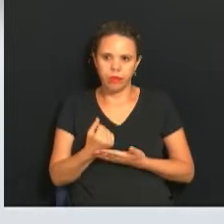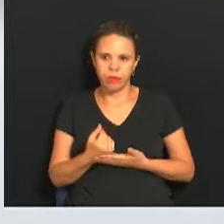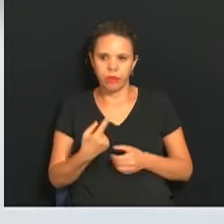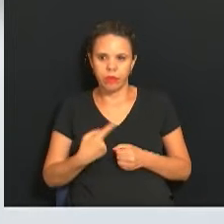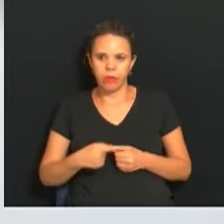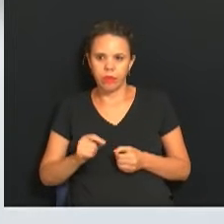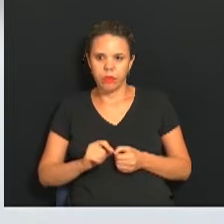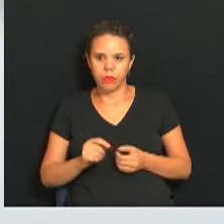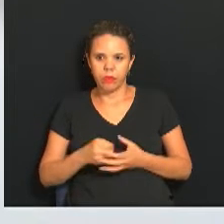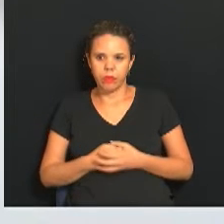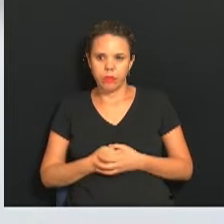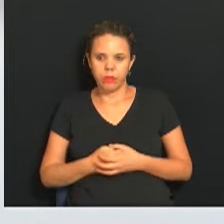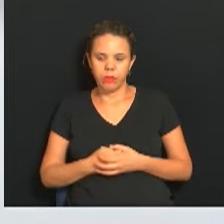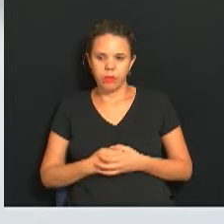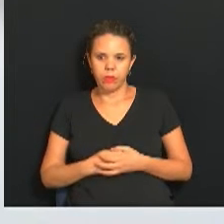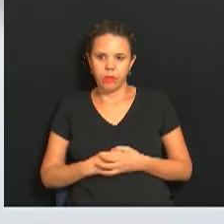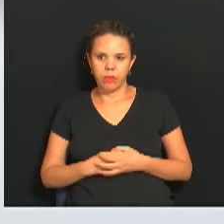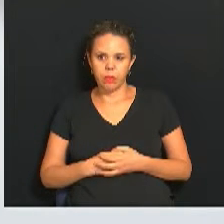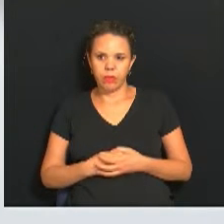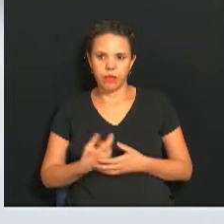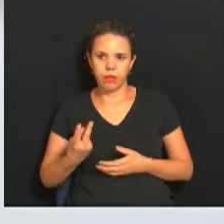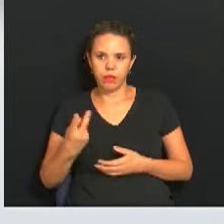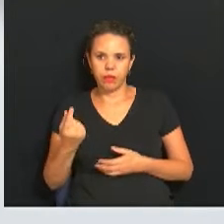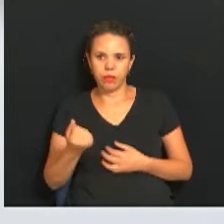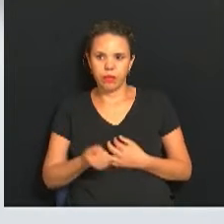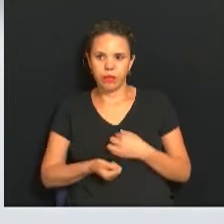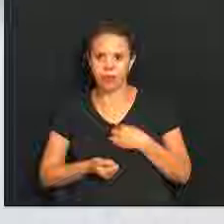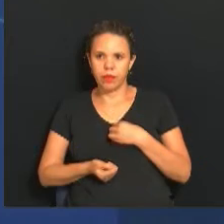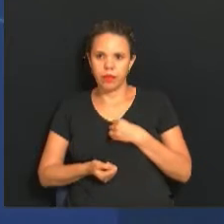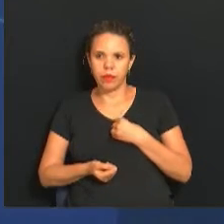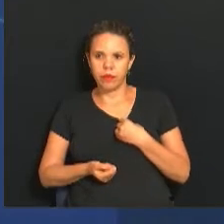fazer para arcar com esses custos, né?